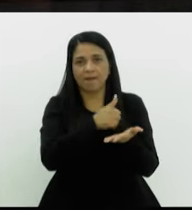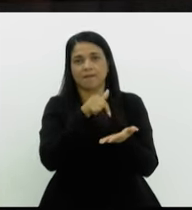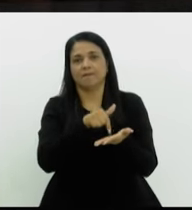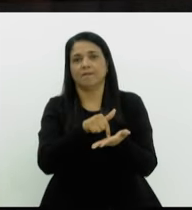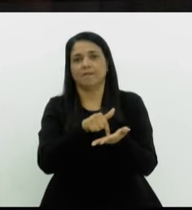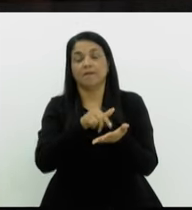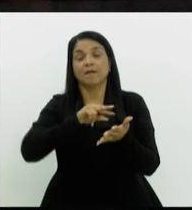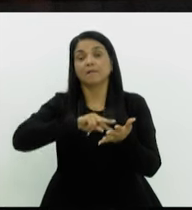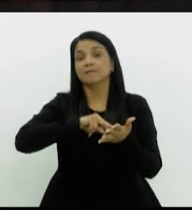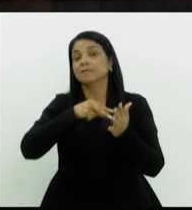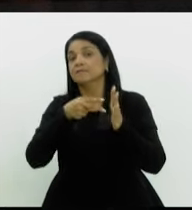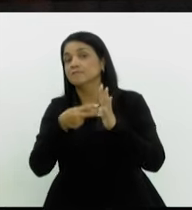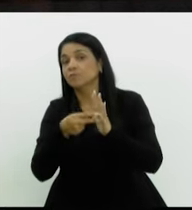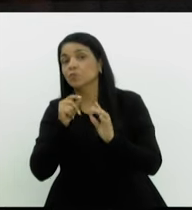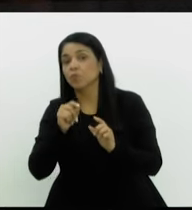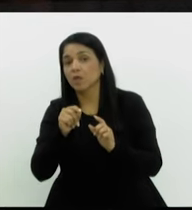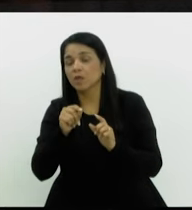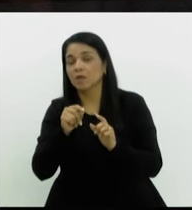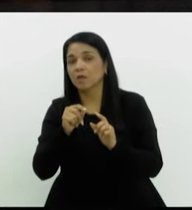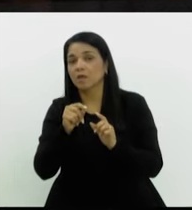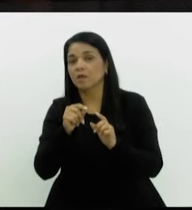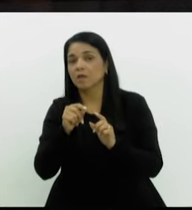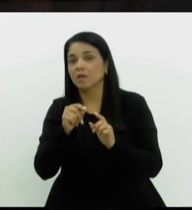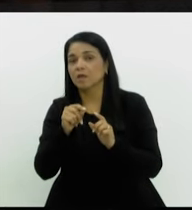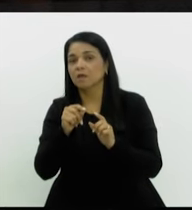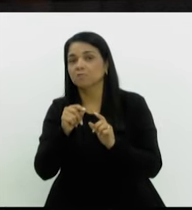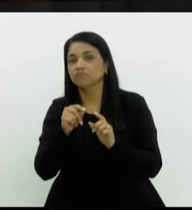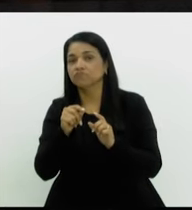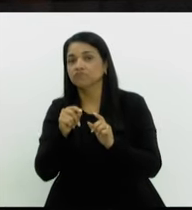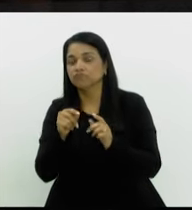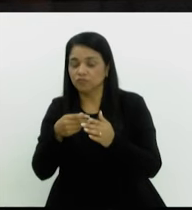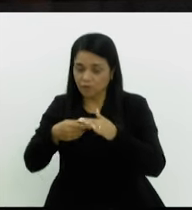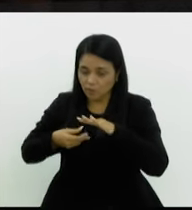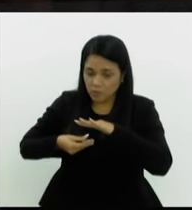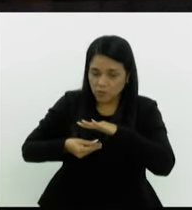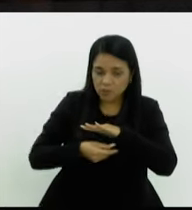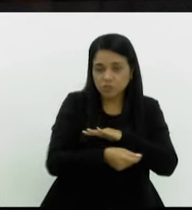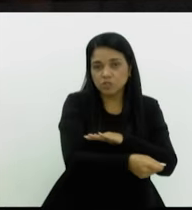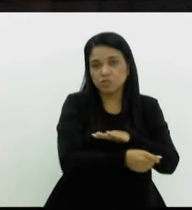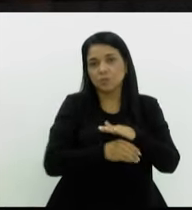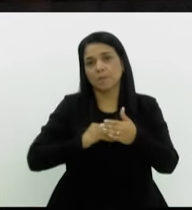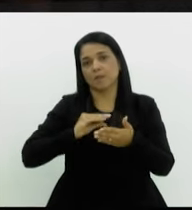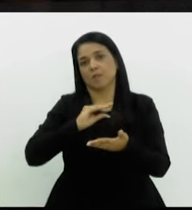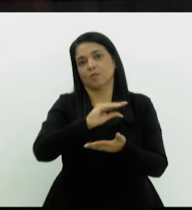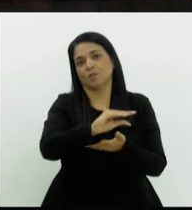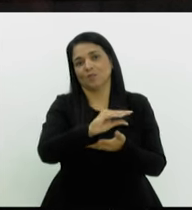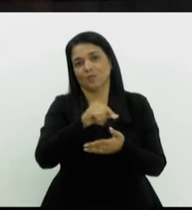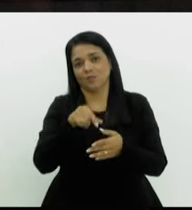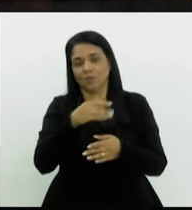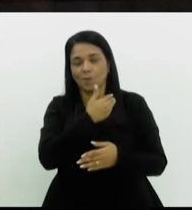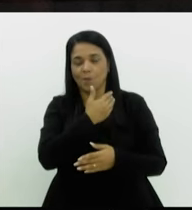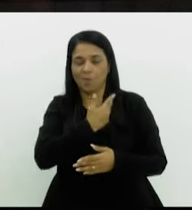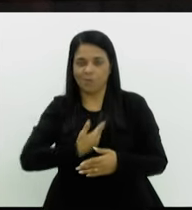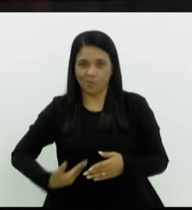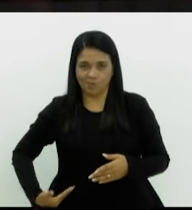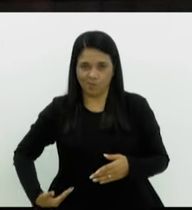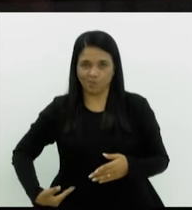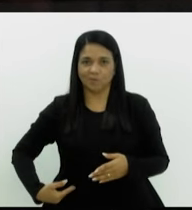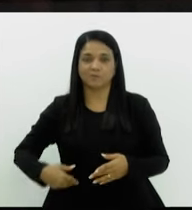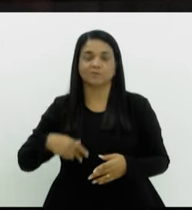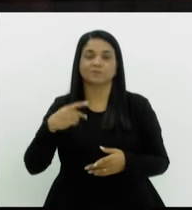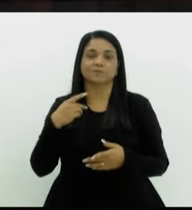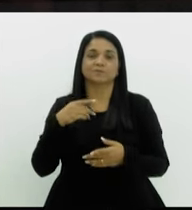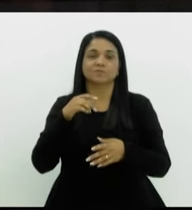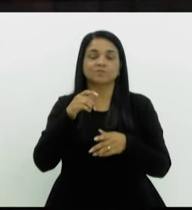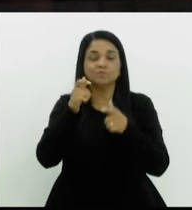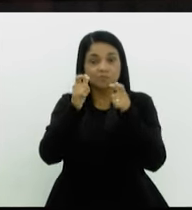se traduz também num aumento, não é, do poder de investimento do poder público local. Então,